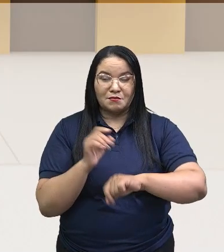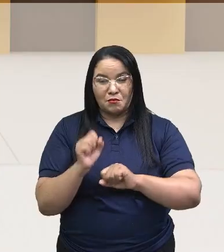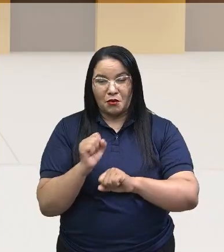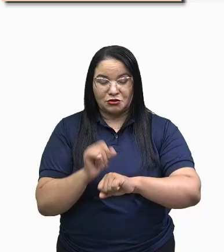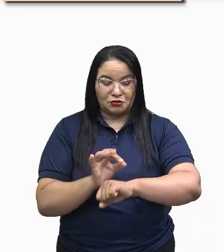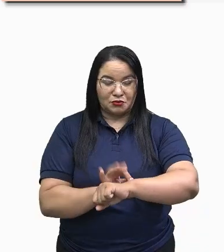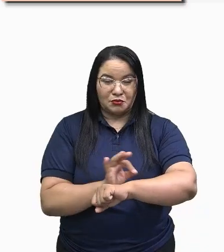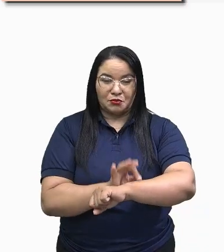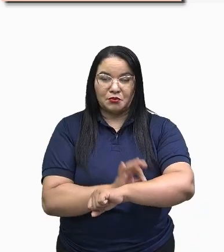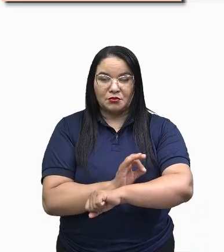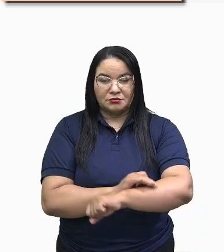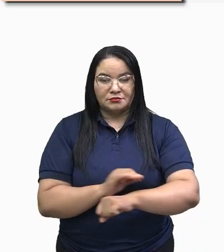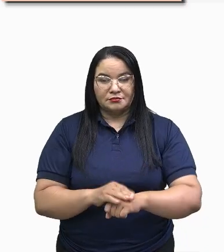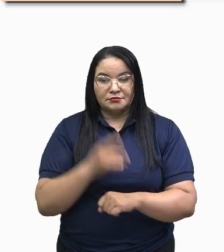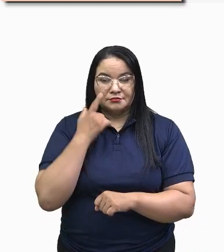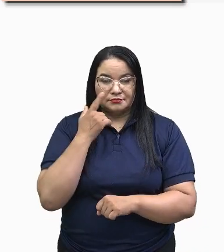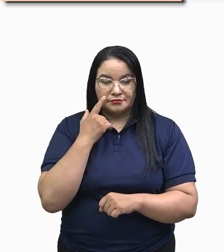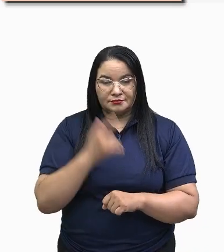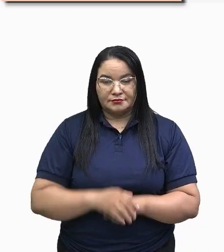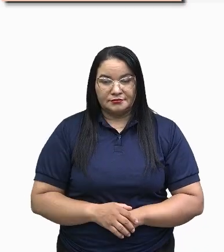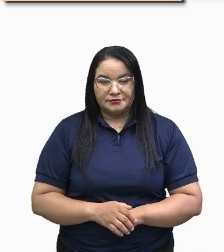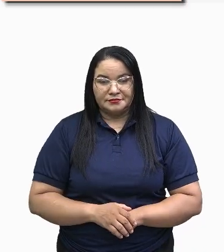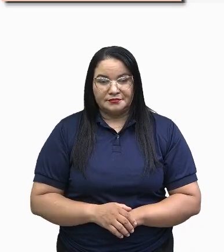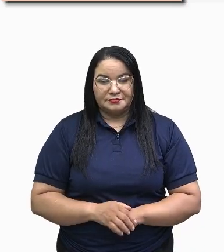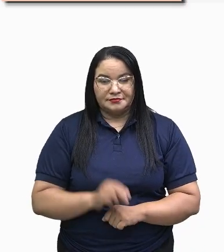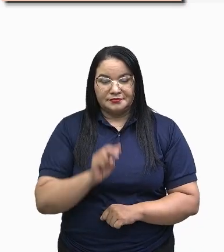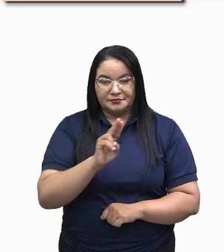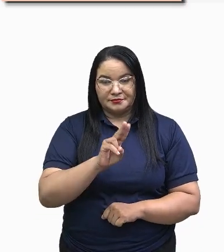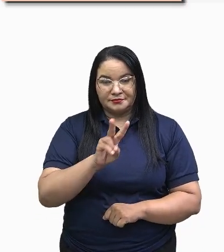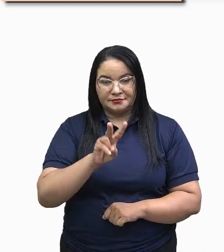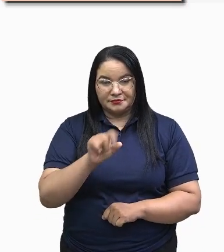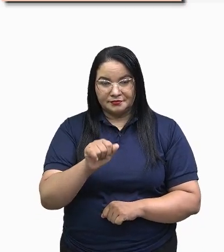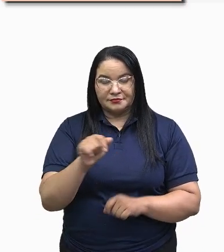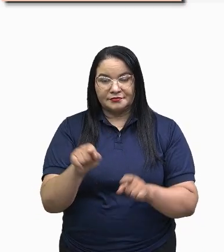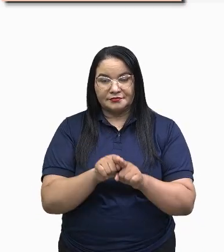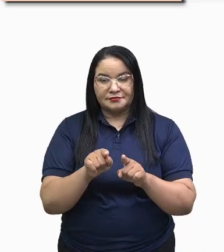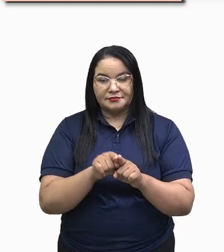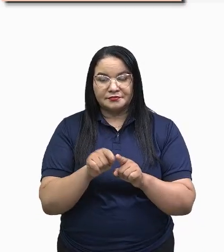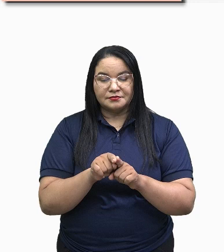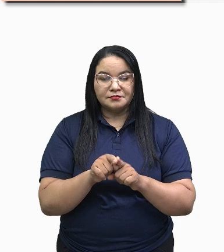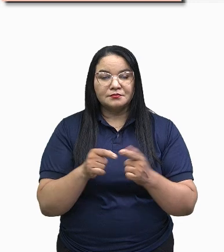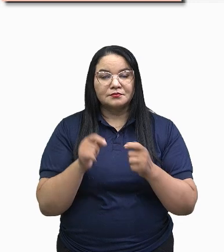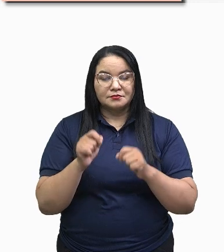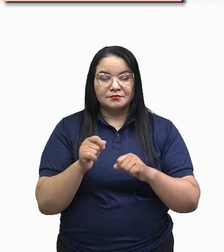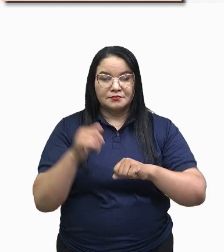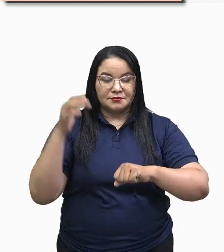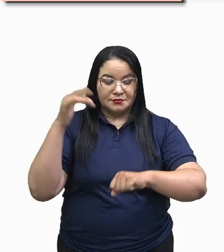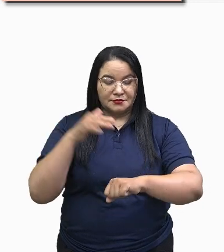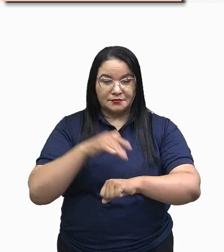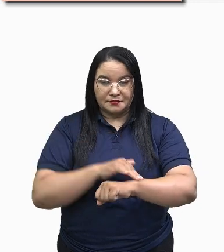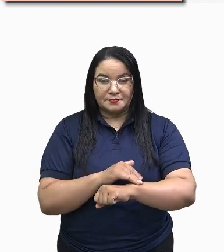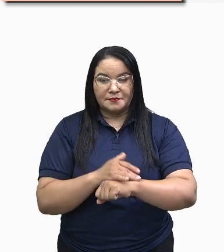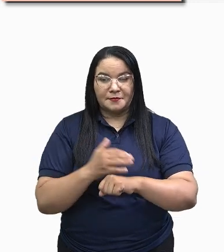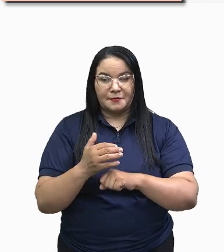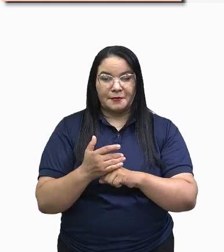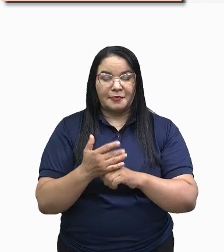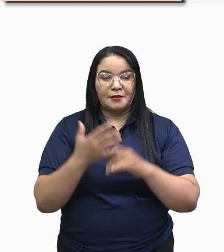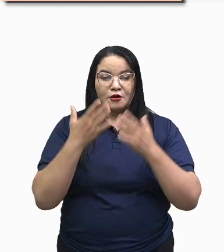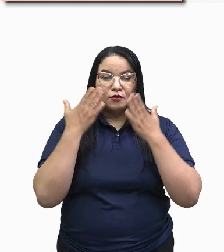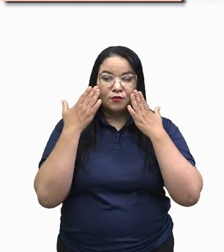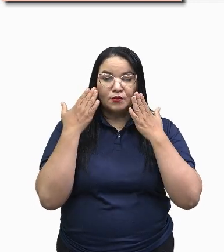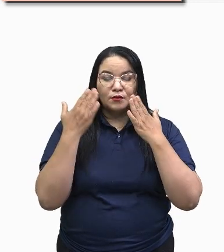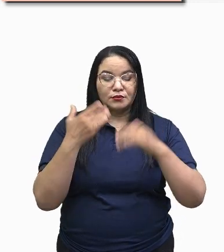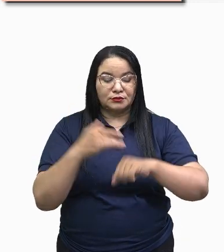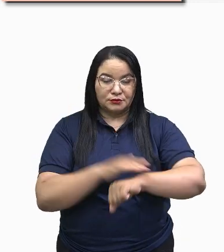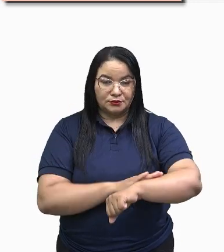só aí a imagem que a gente trouxe para vocês, né, da UVA. Penetra, né, mais profundamente a pele, no